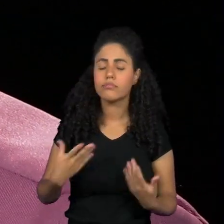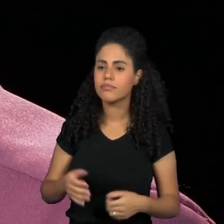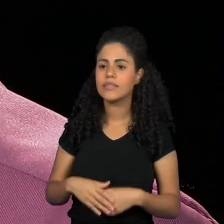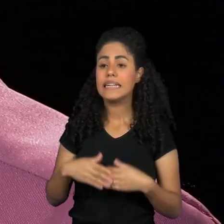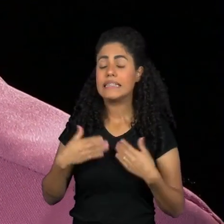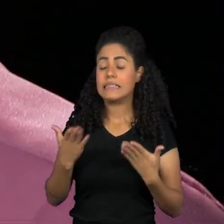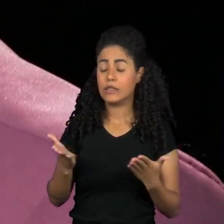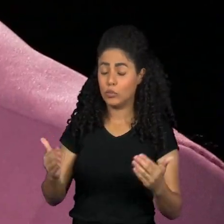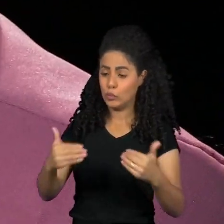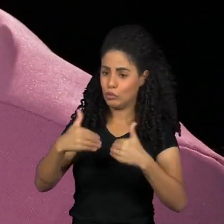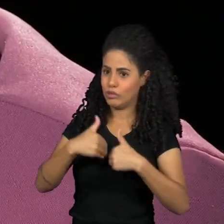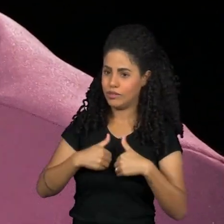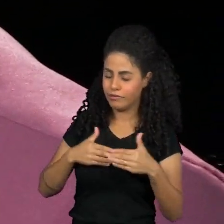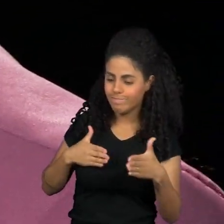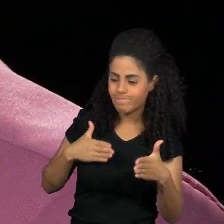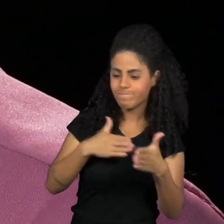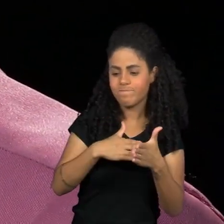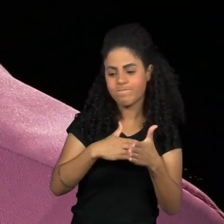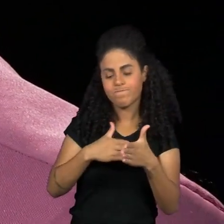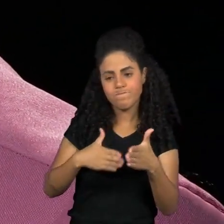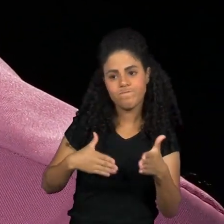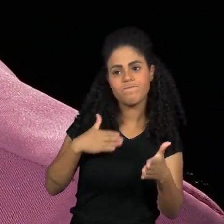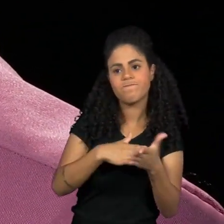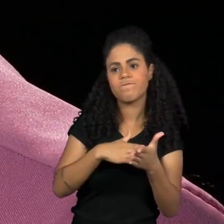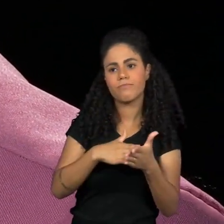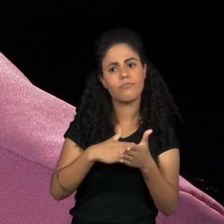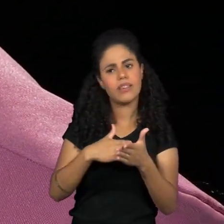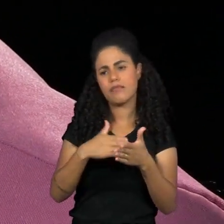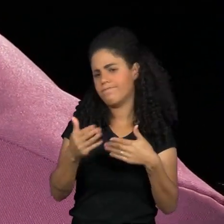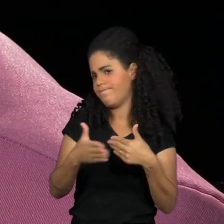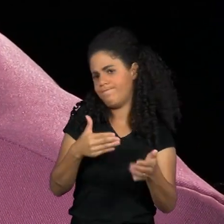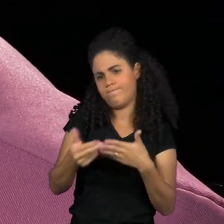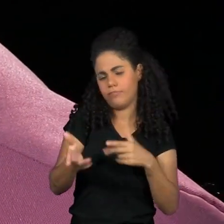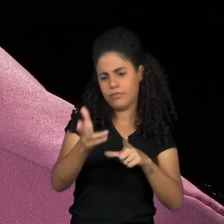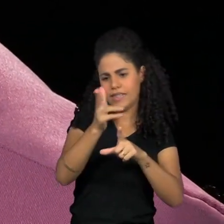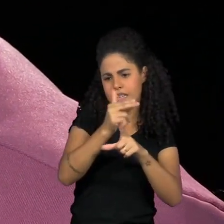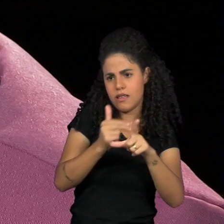me limita, independente de ser designer, no sentido de me